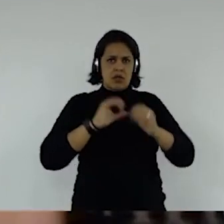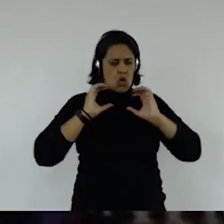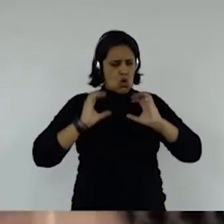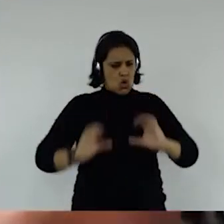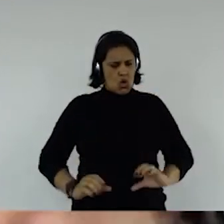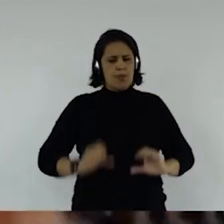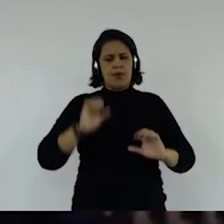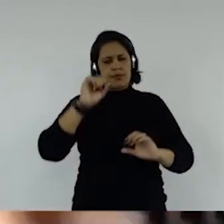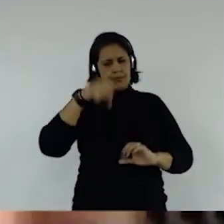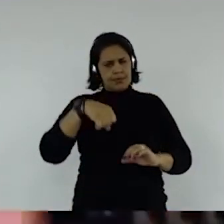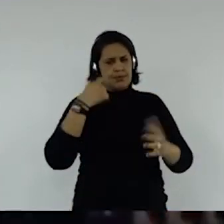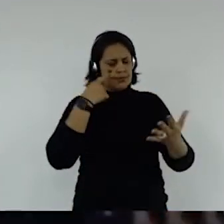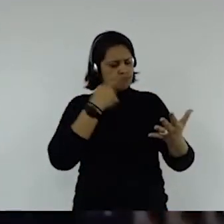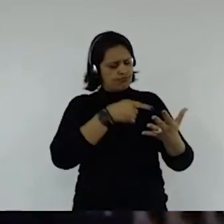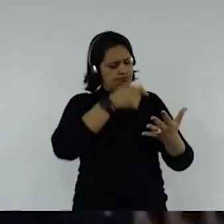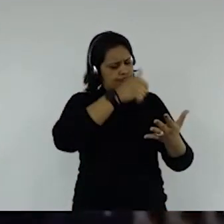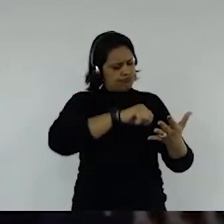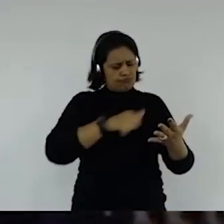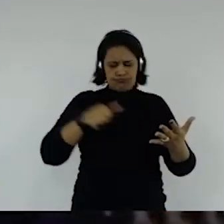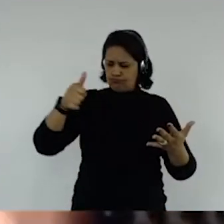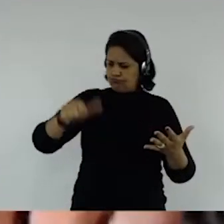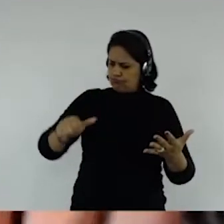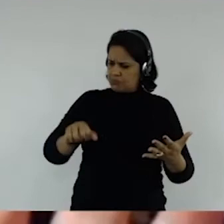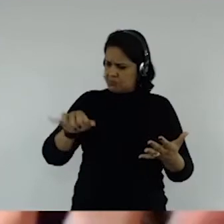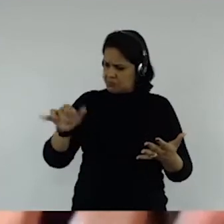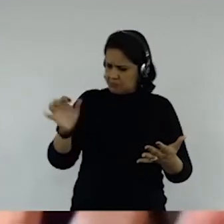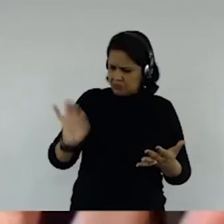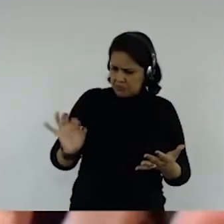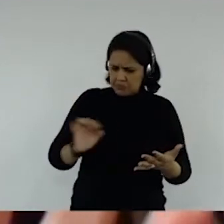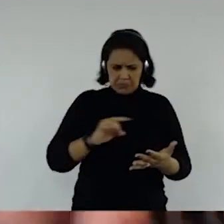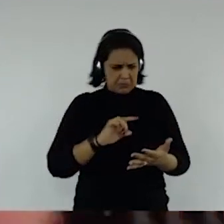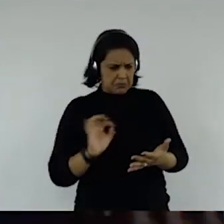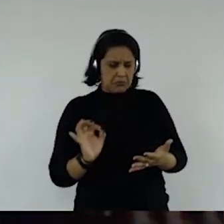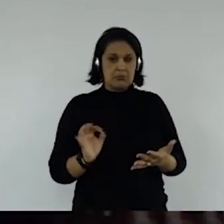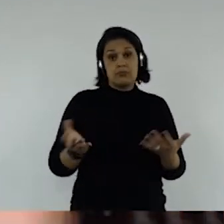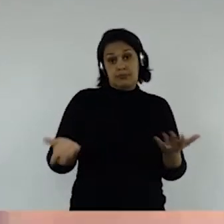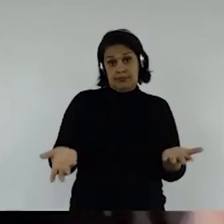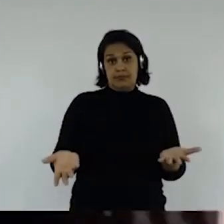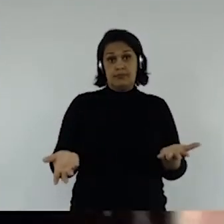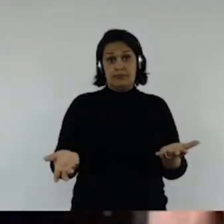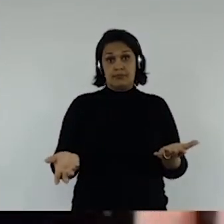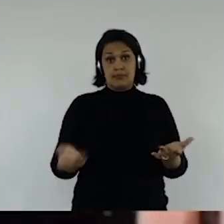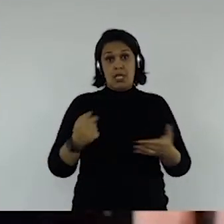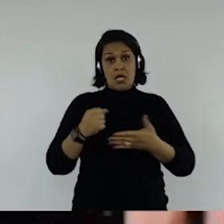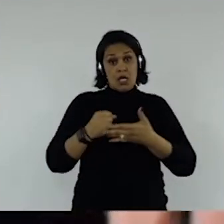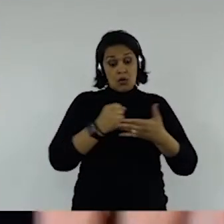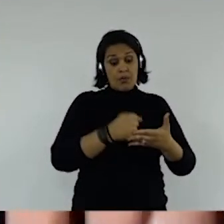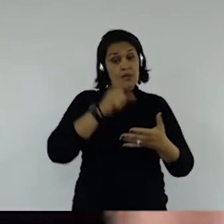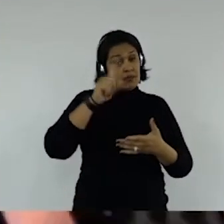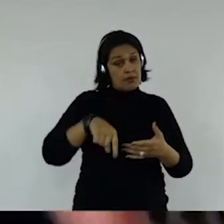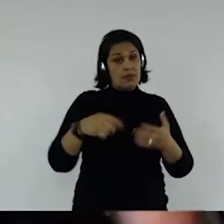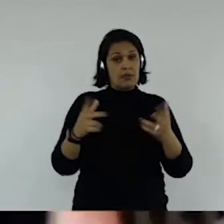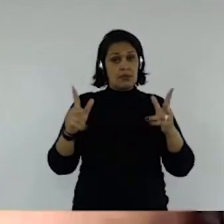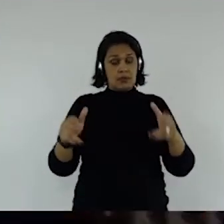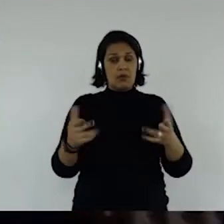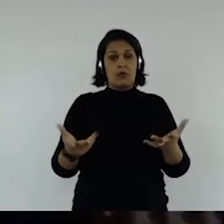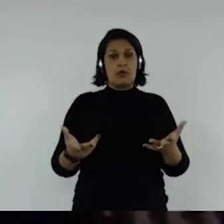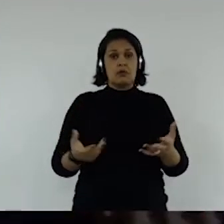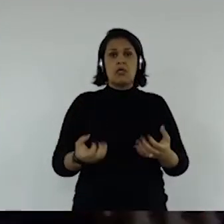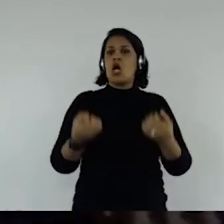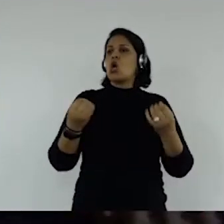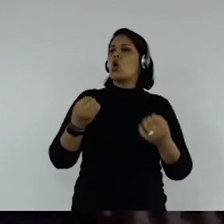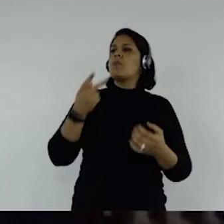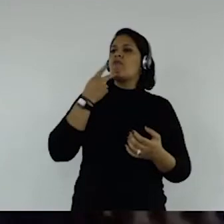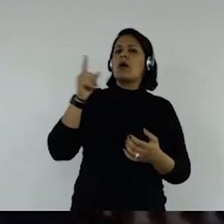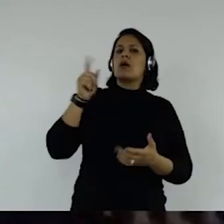partes, assim como ele leva a ideia da cooperação, porque é um filhote da cooperação. A cooperação é exatamente a mesma coisa. Alguém vai dizer, como é que você pune a